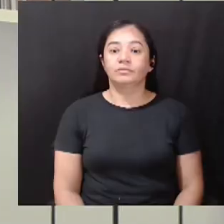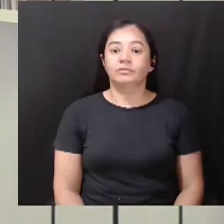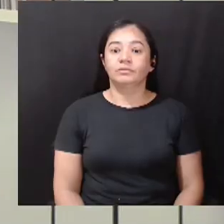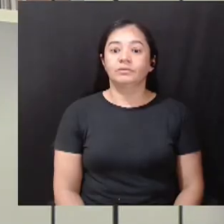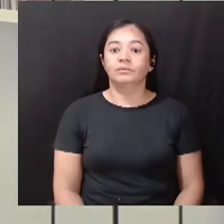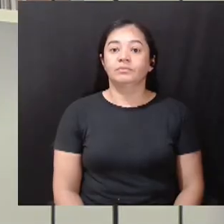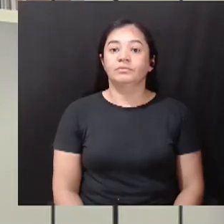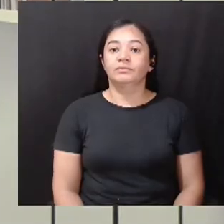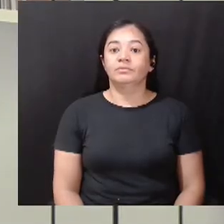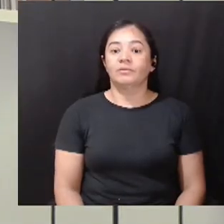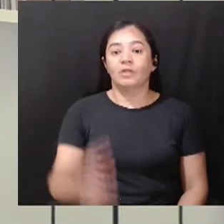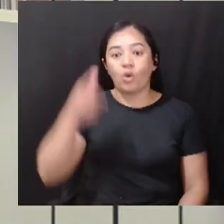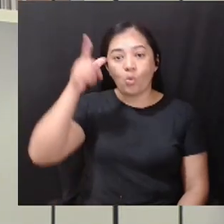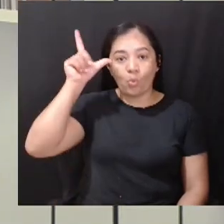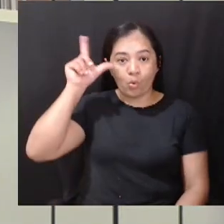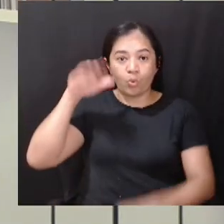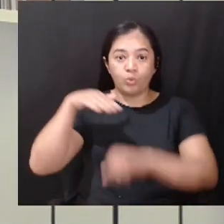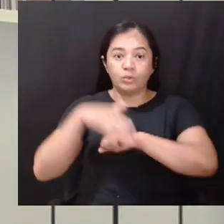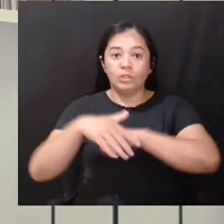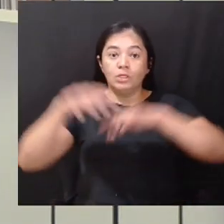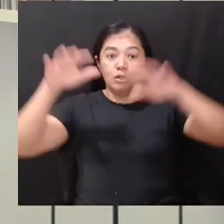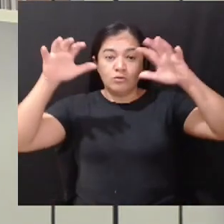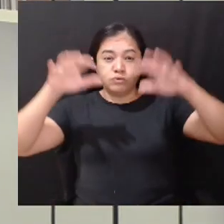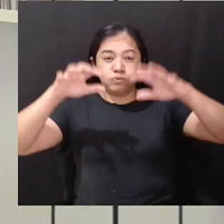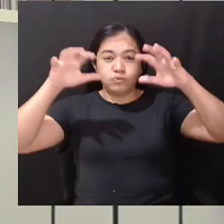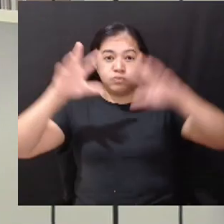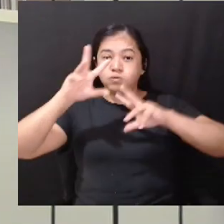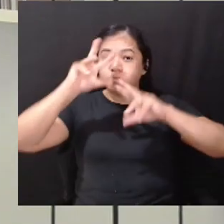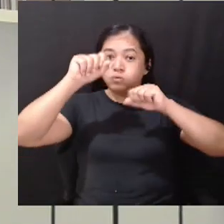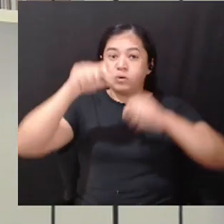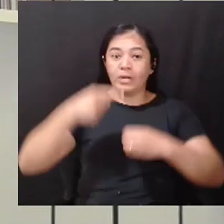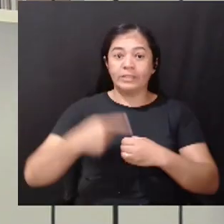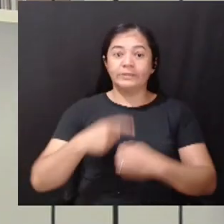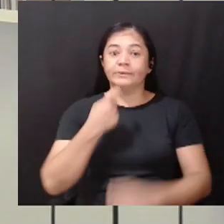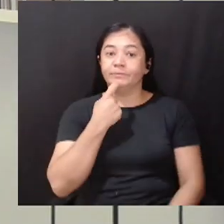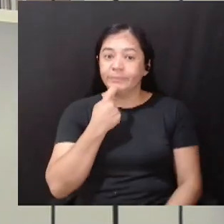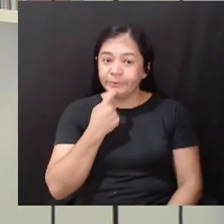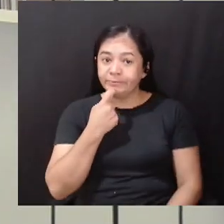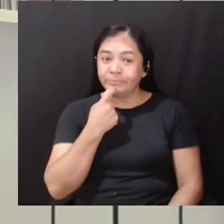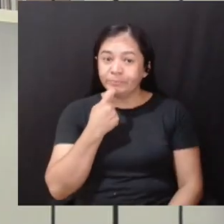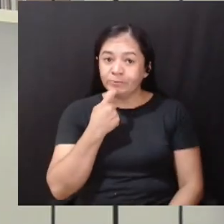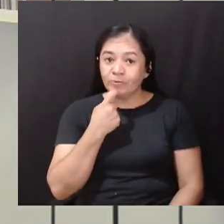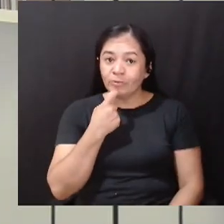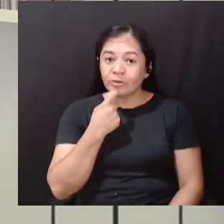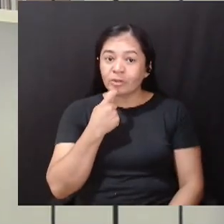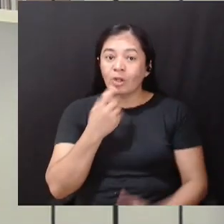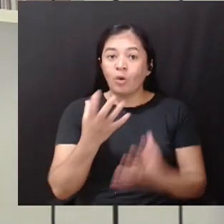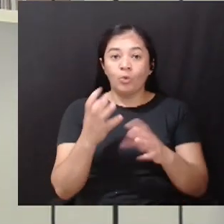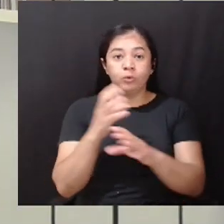Ontem à noite, chuva forte aqui na cidade de Campinas. O acumulado foi de